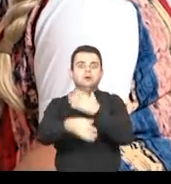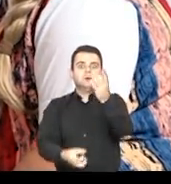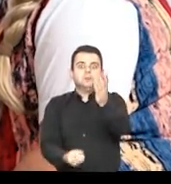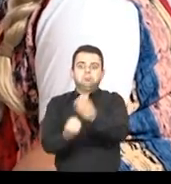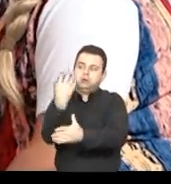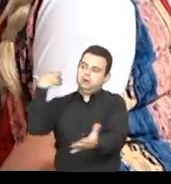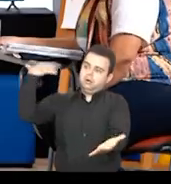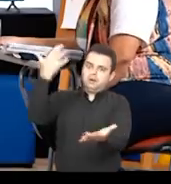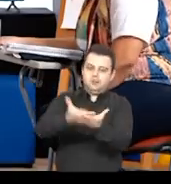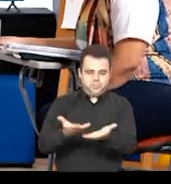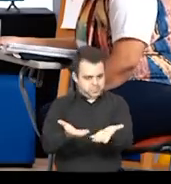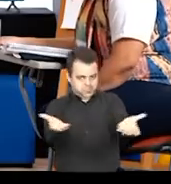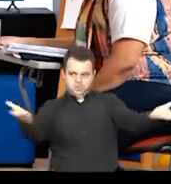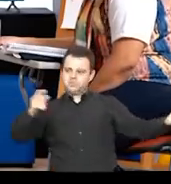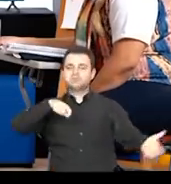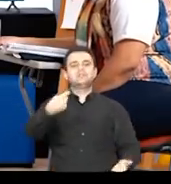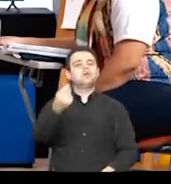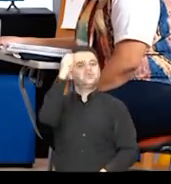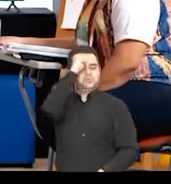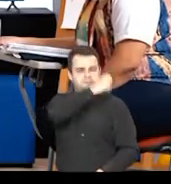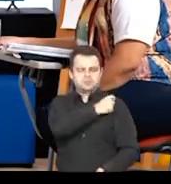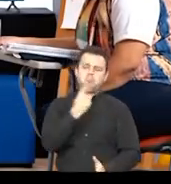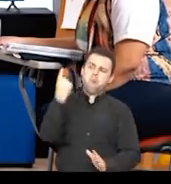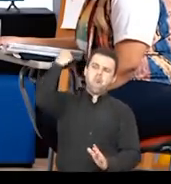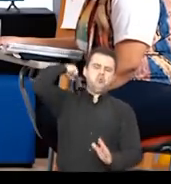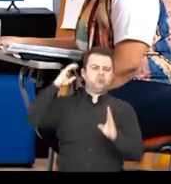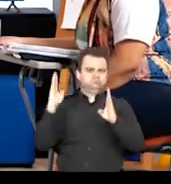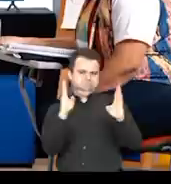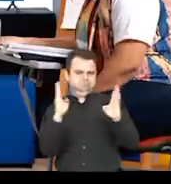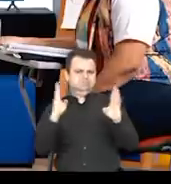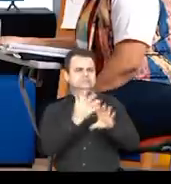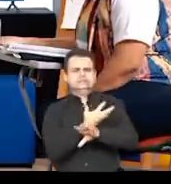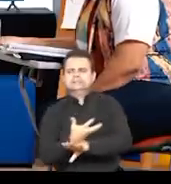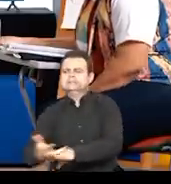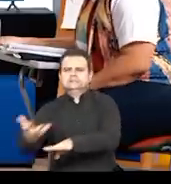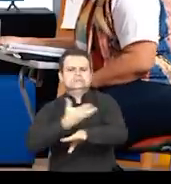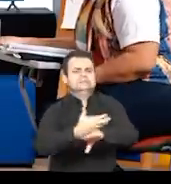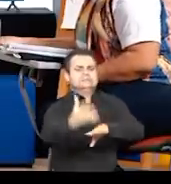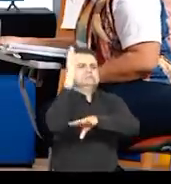município. Nessa época, nossa cidade era só mata virgem.